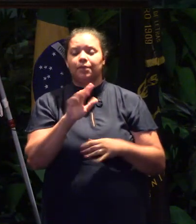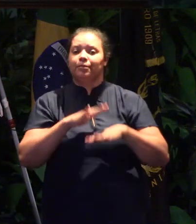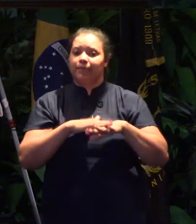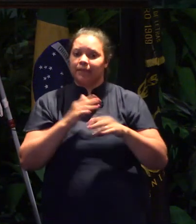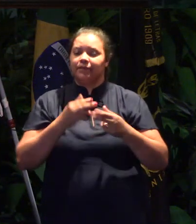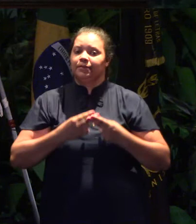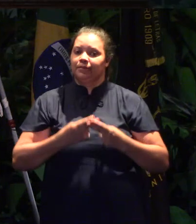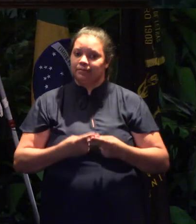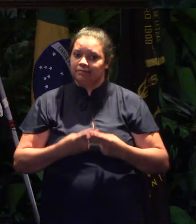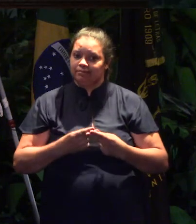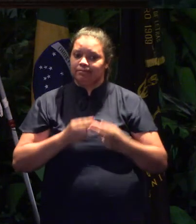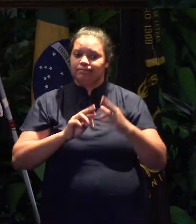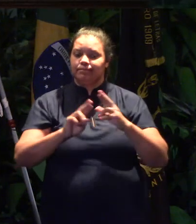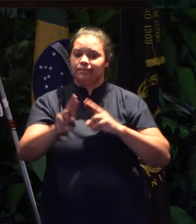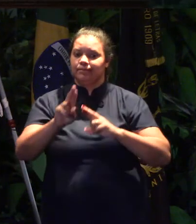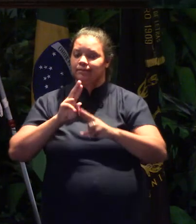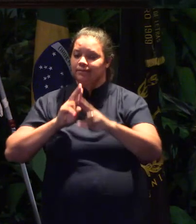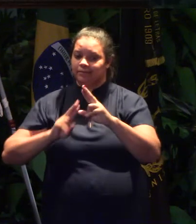tolerância nas nossas relações